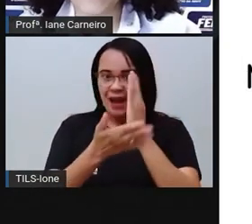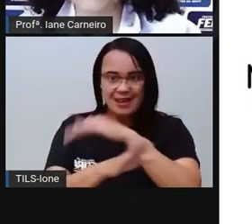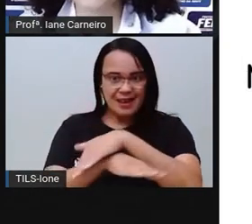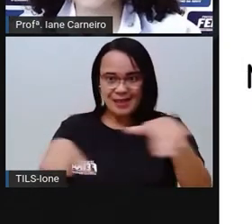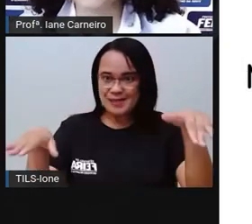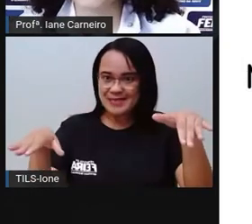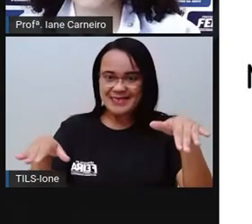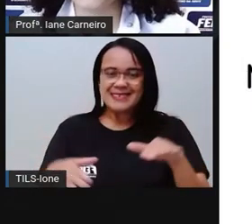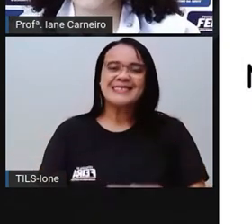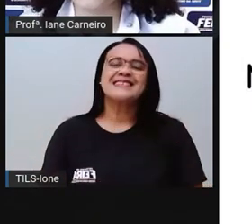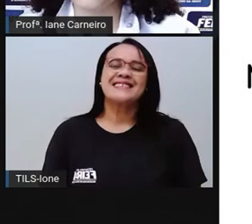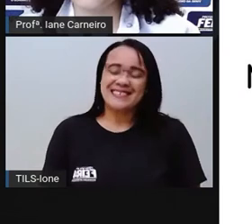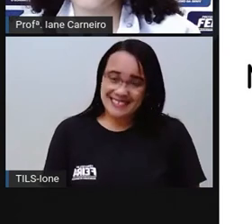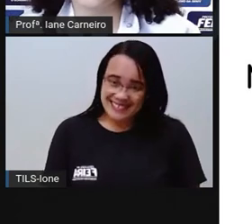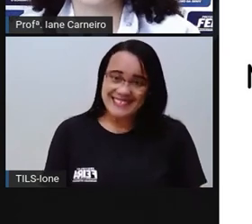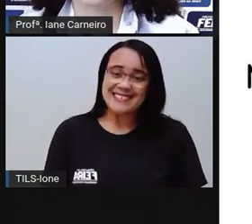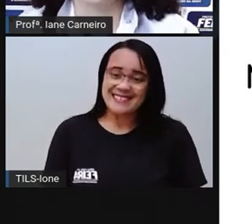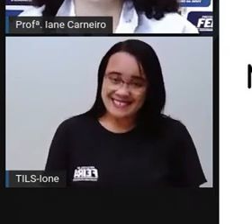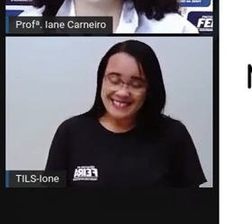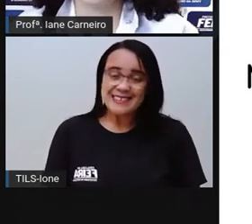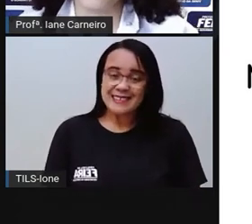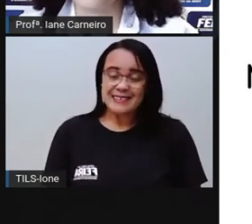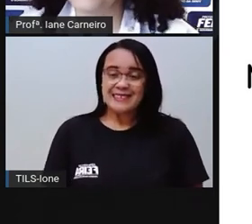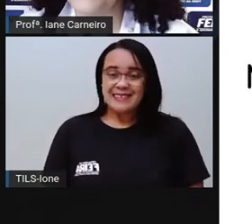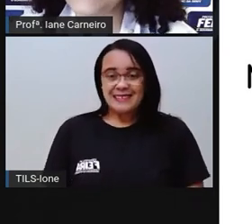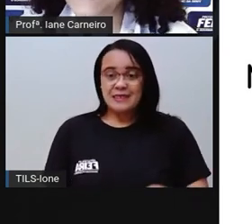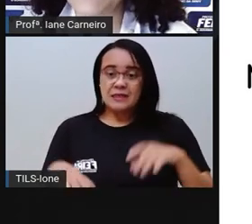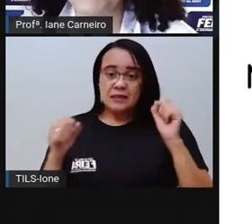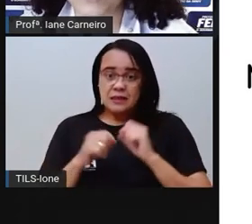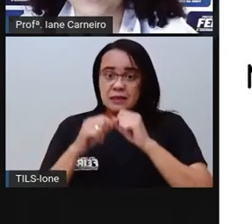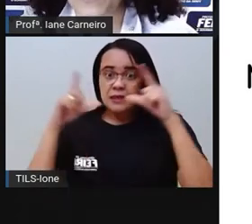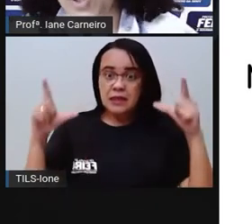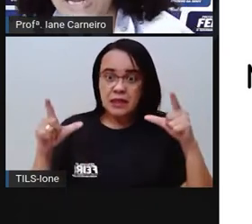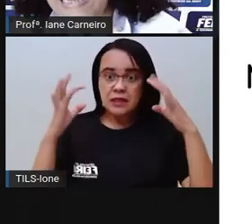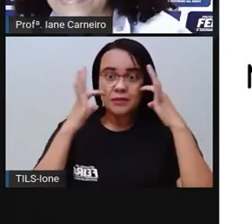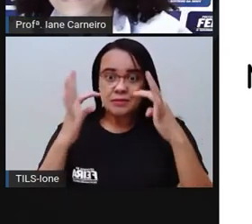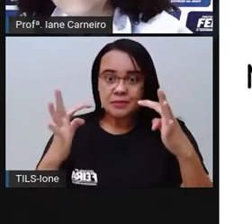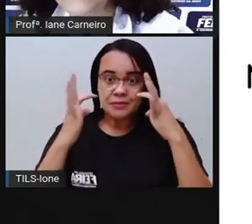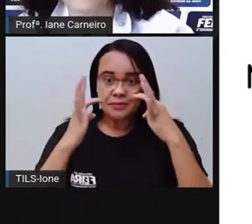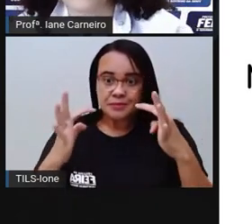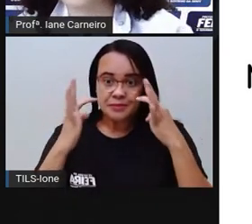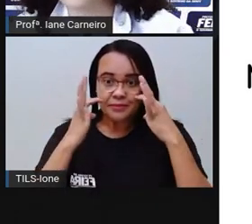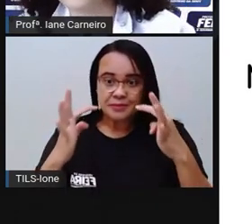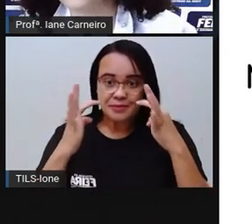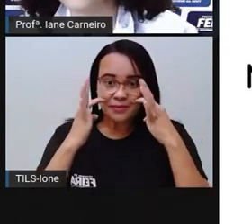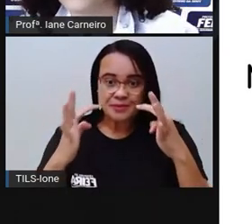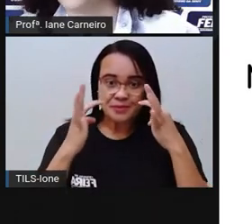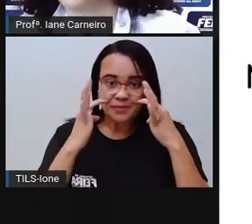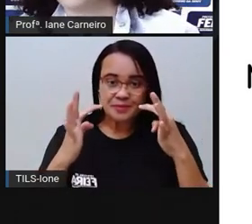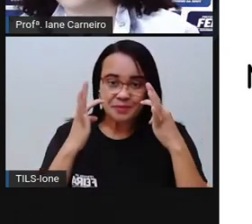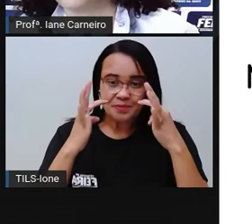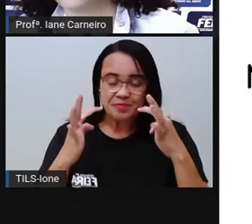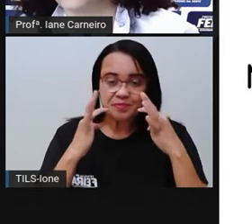ó, atenção. Comer comida embolorada não causa nenhuma.